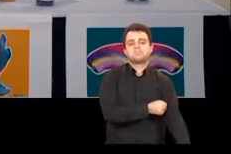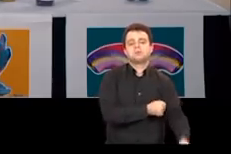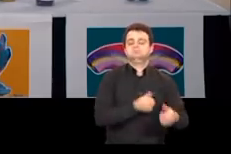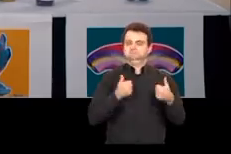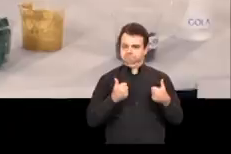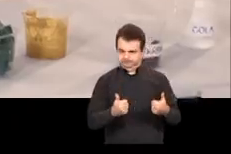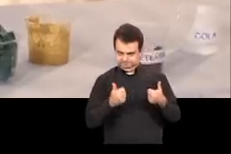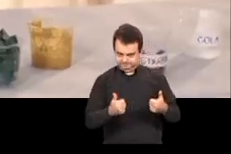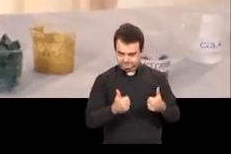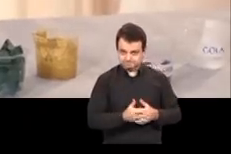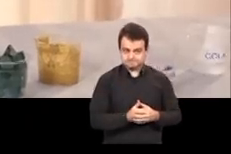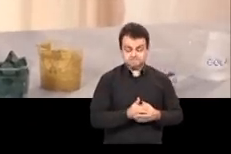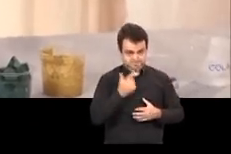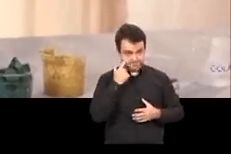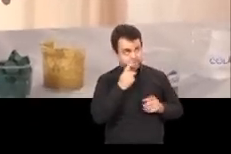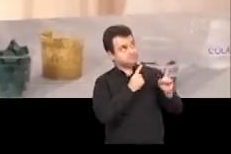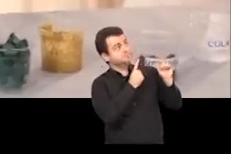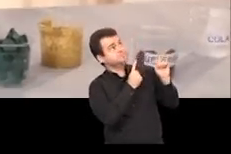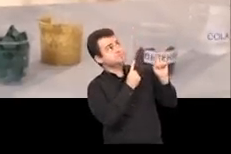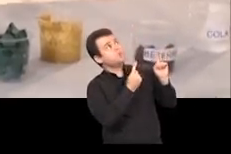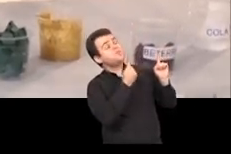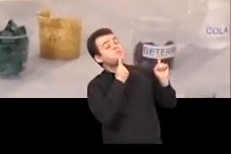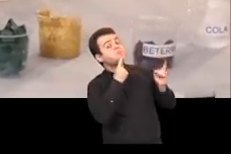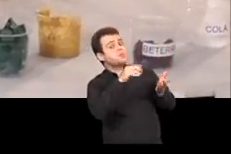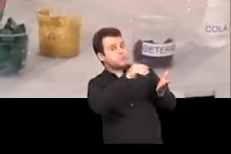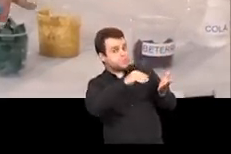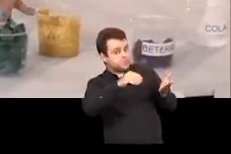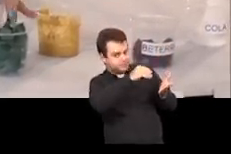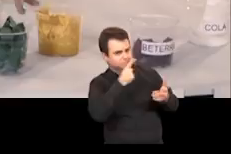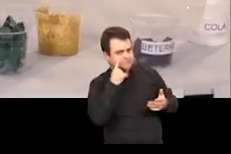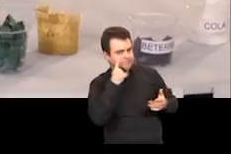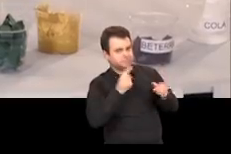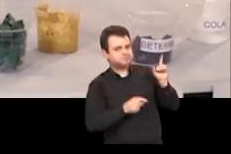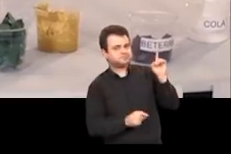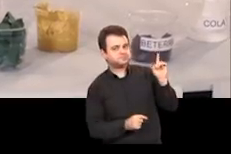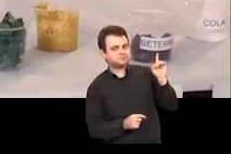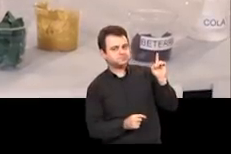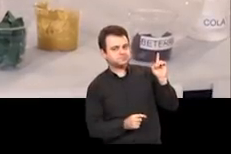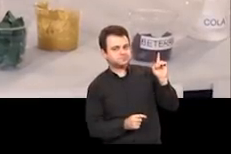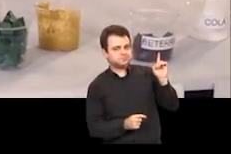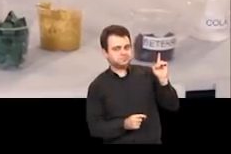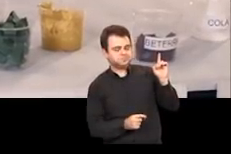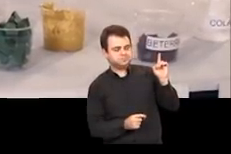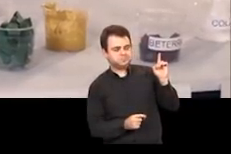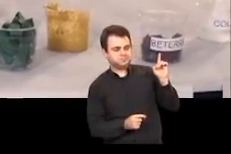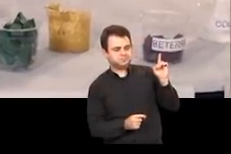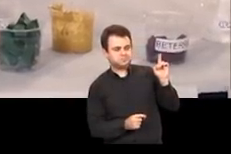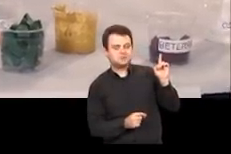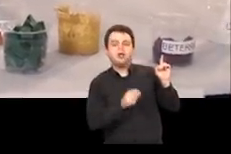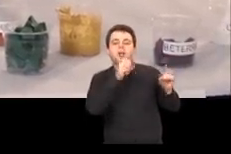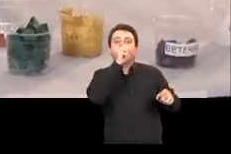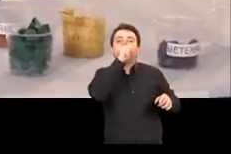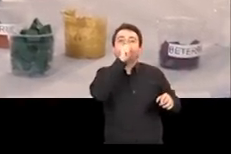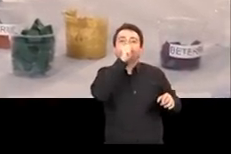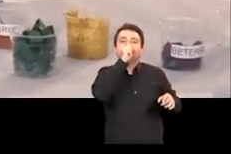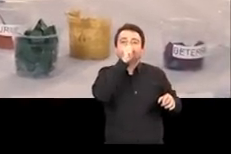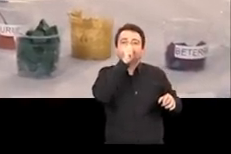Muito bem. Com o urucum, nós vamos produzir a nossa tinta com pigmentação alaranjada.